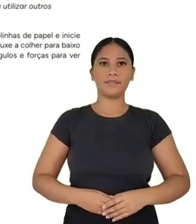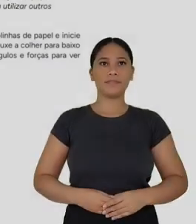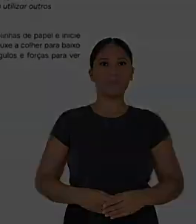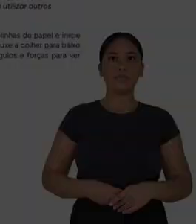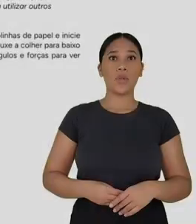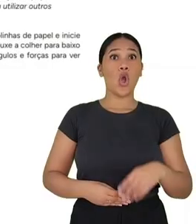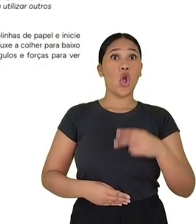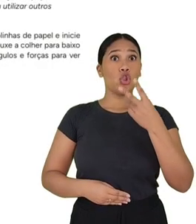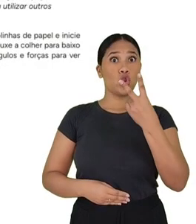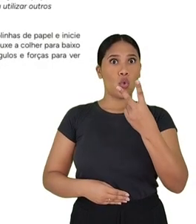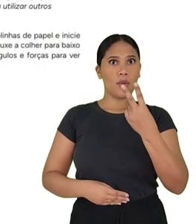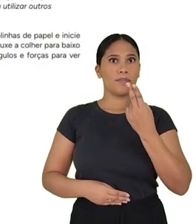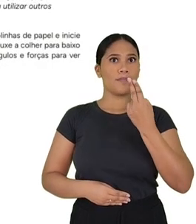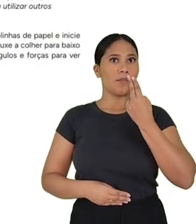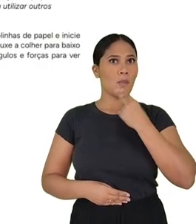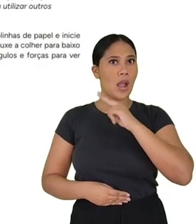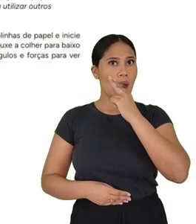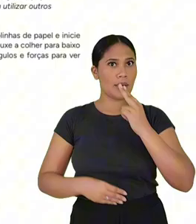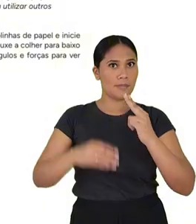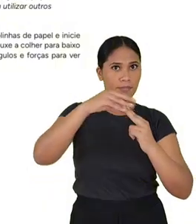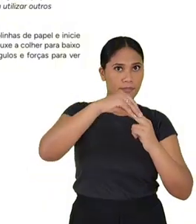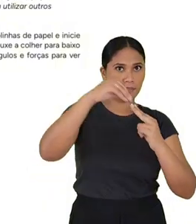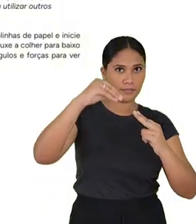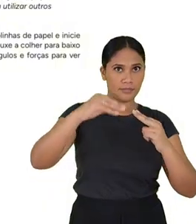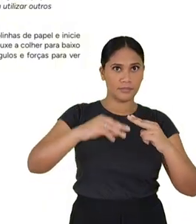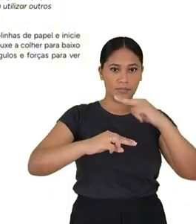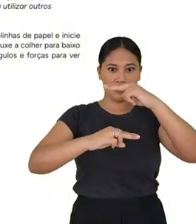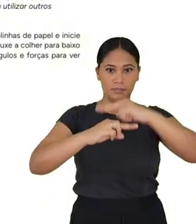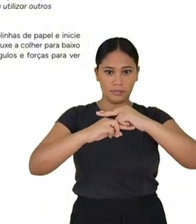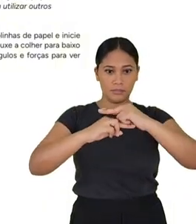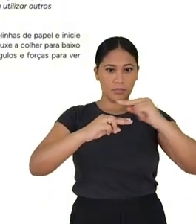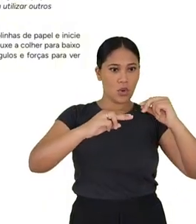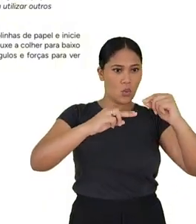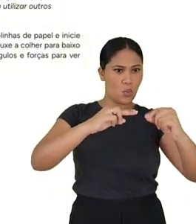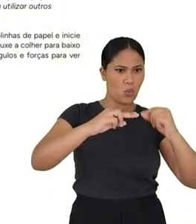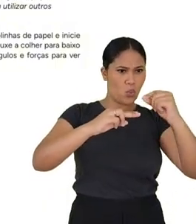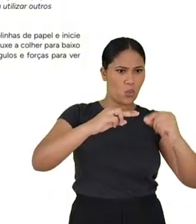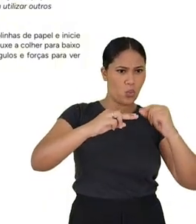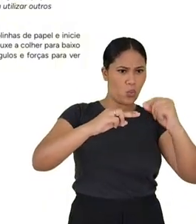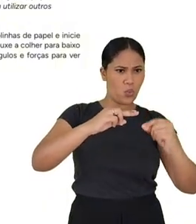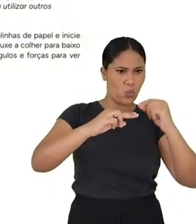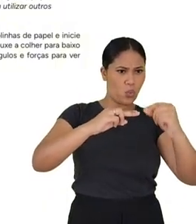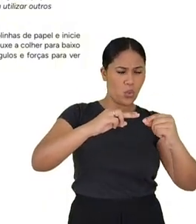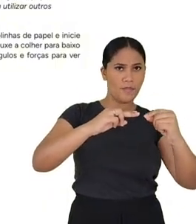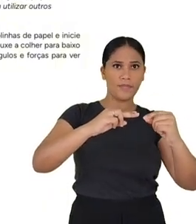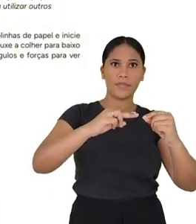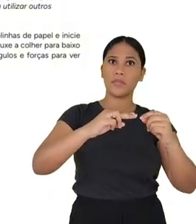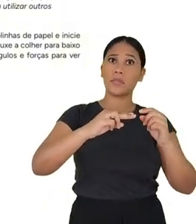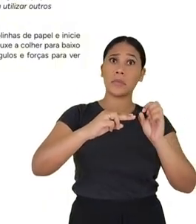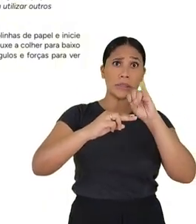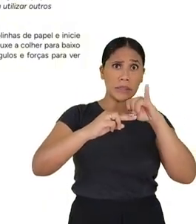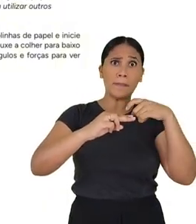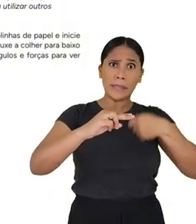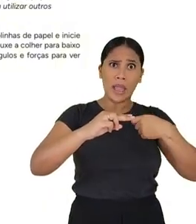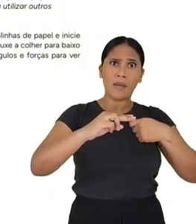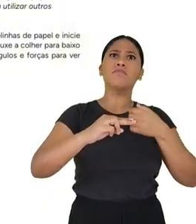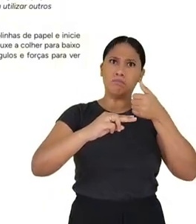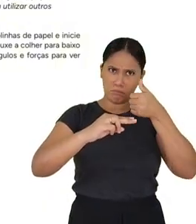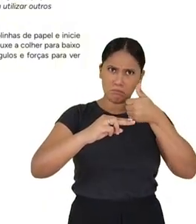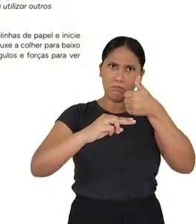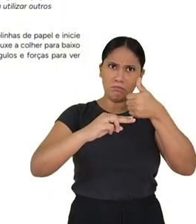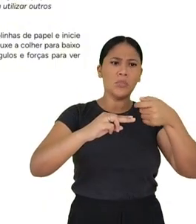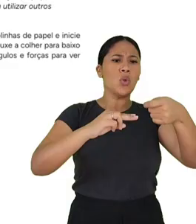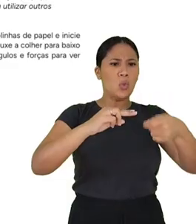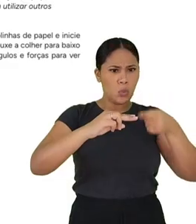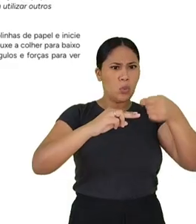de construção. Passo 1. Junte 2 palitos e prenda-os perto de uma das extremidades com um elástico.